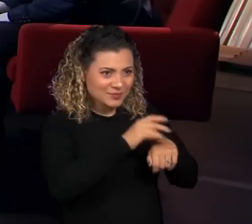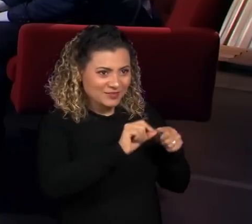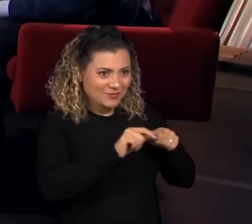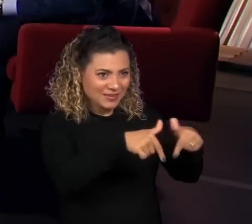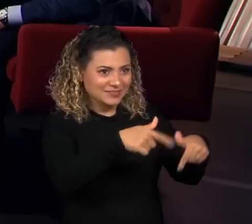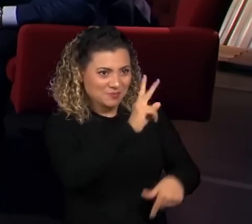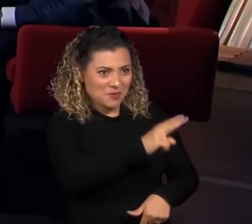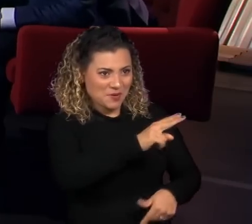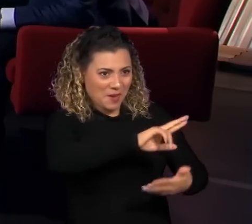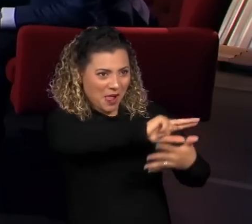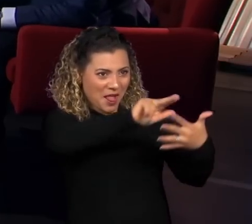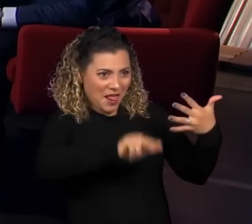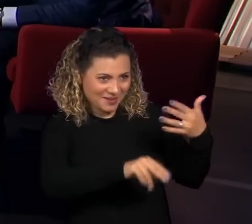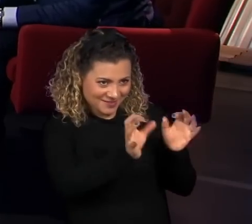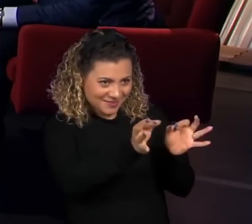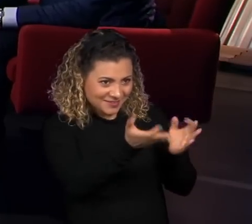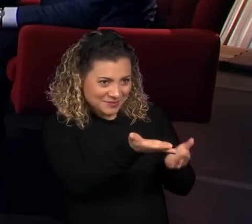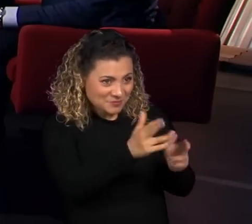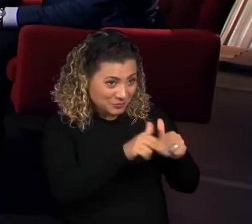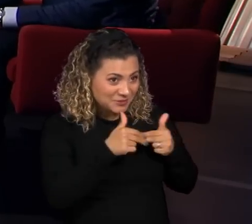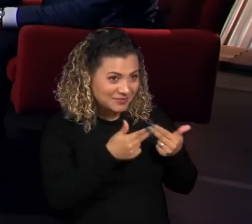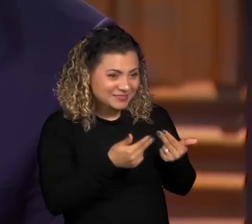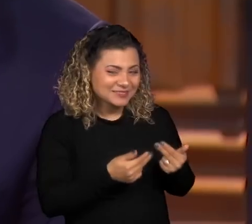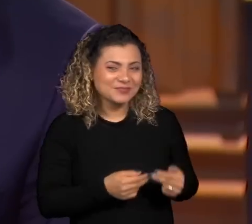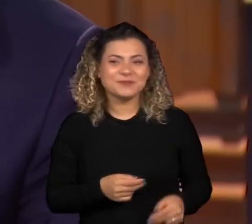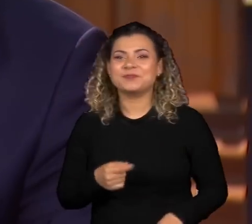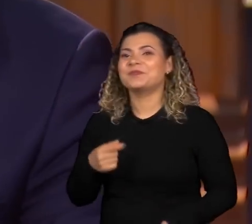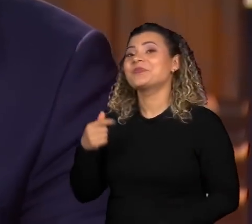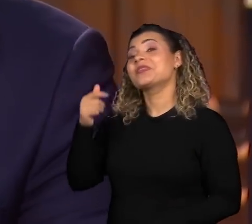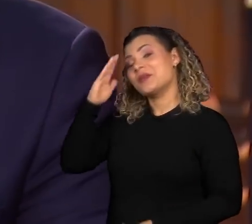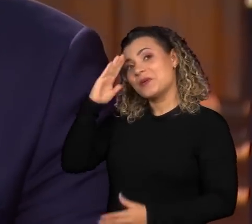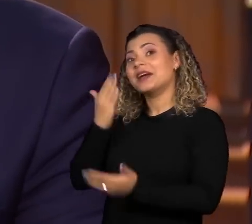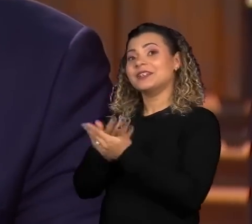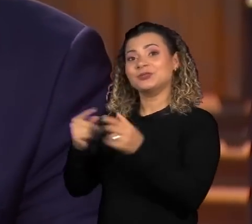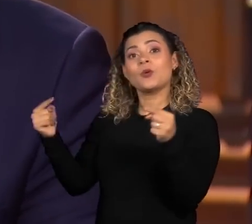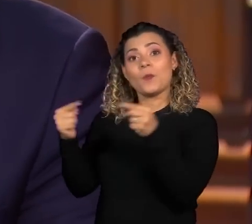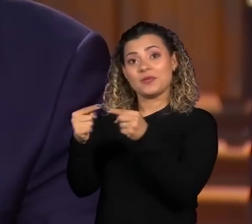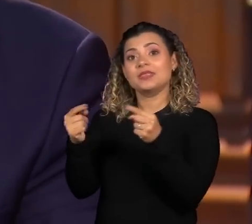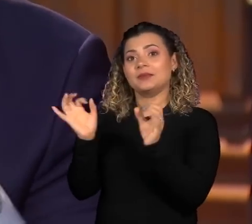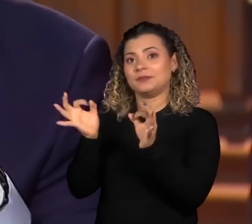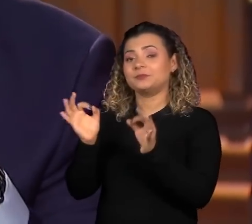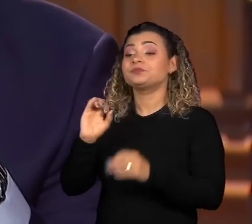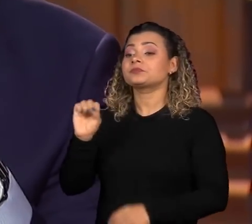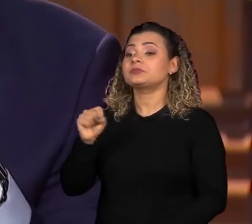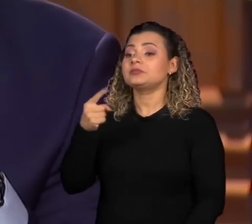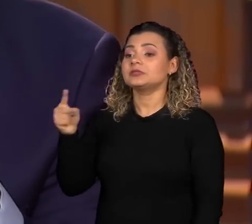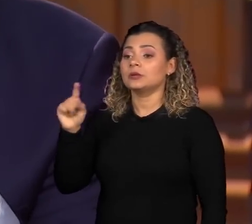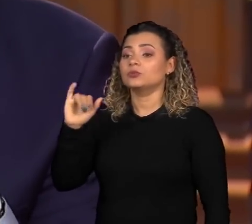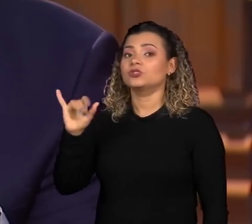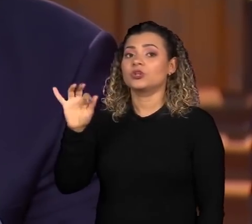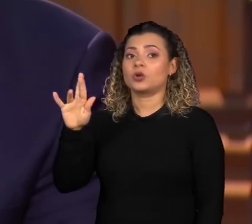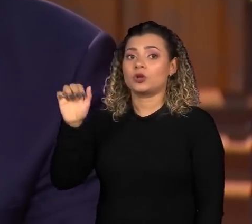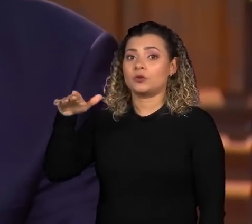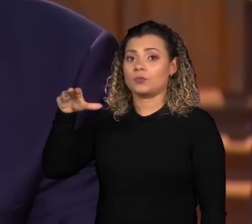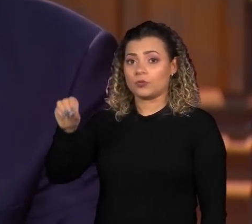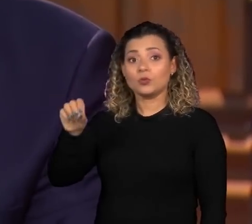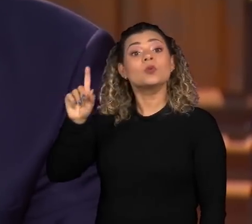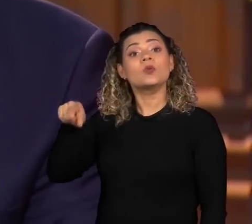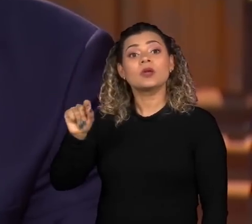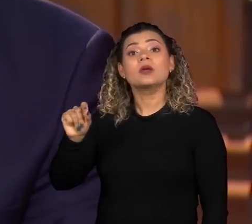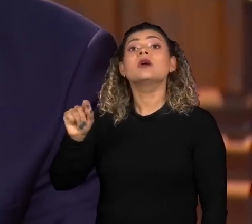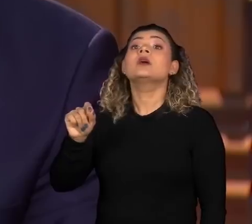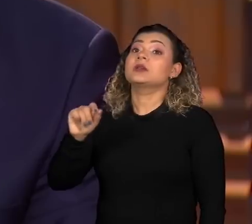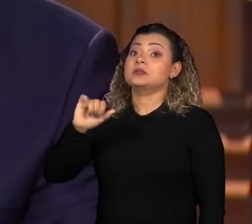coisa? Eu acredito que tem muito sentido isso. São Jerônimo, um homem que tinha um gênio